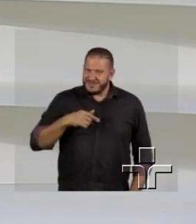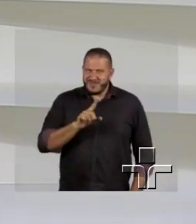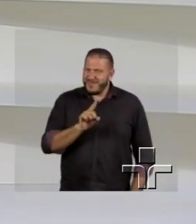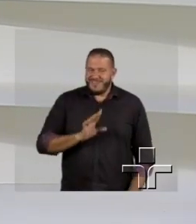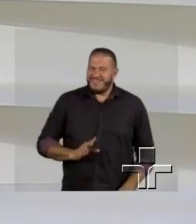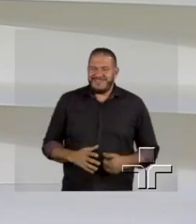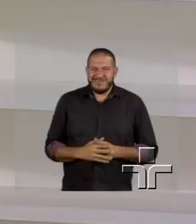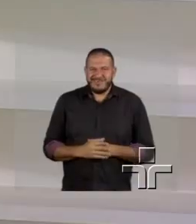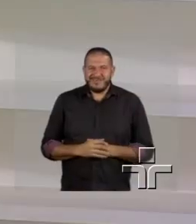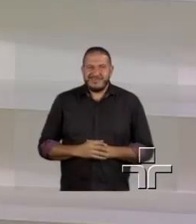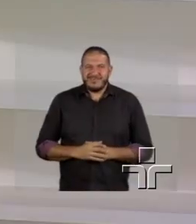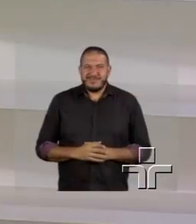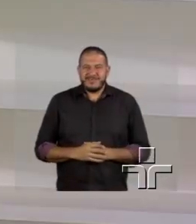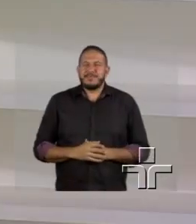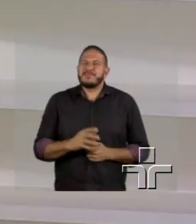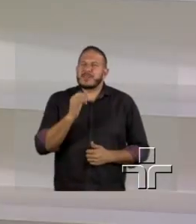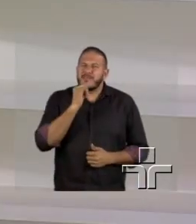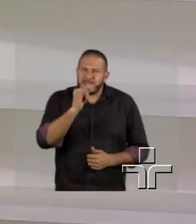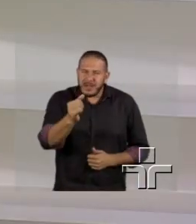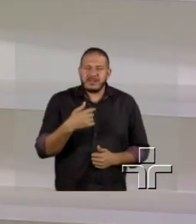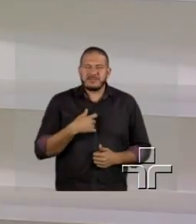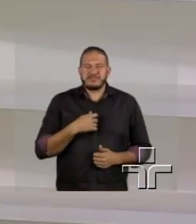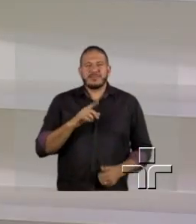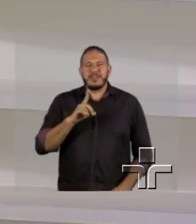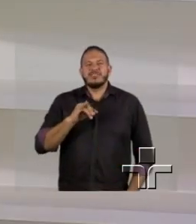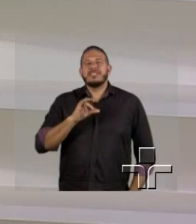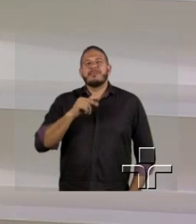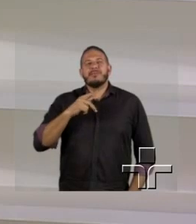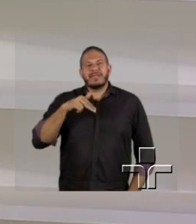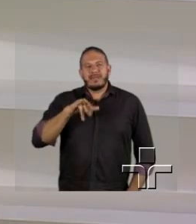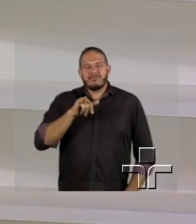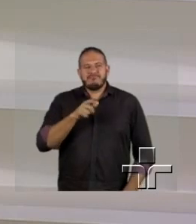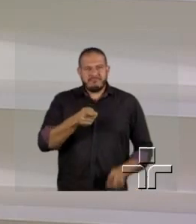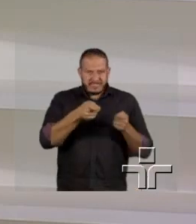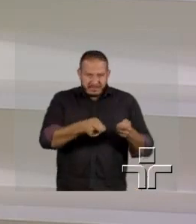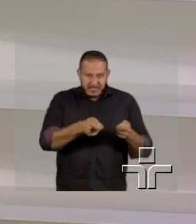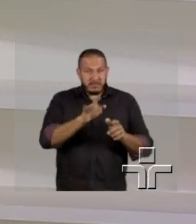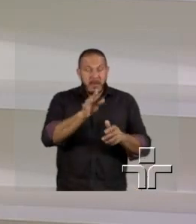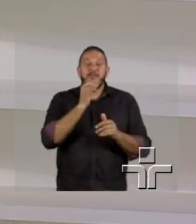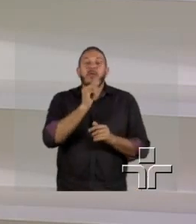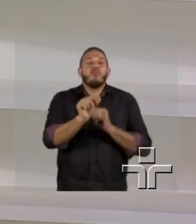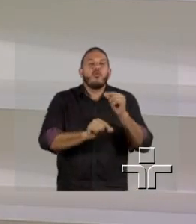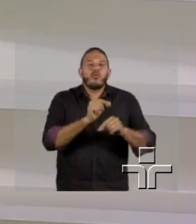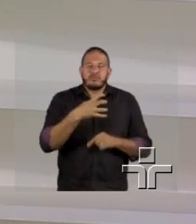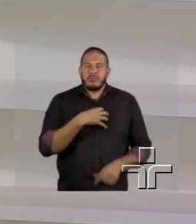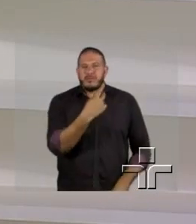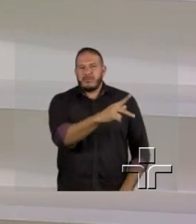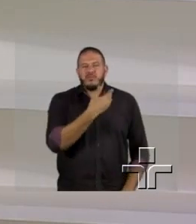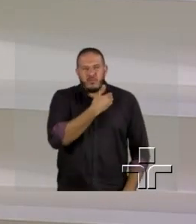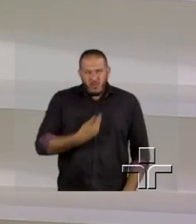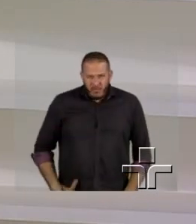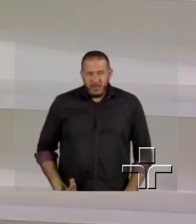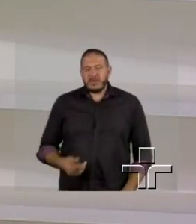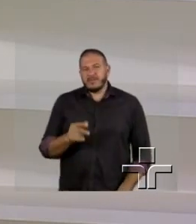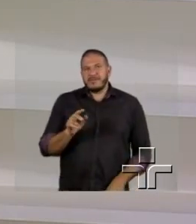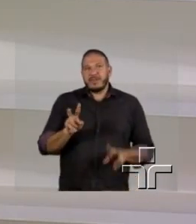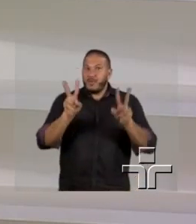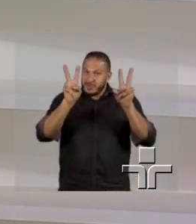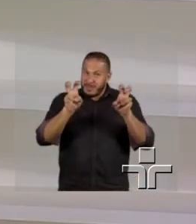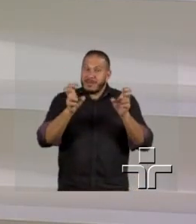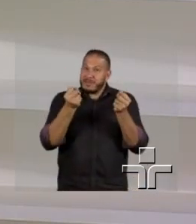ter deteriorado a qualidade na educação. Então tem que investir nisso, não é